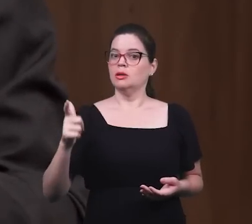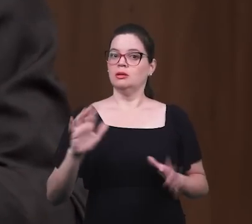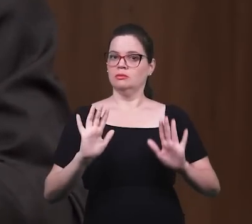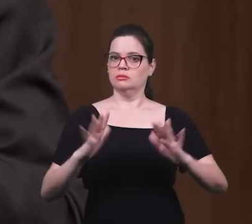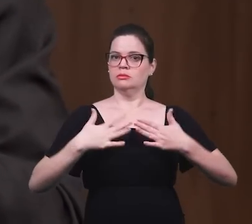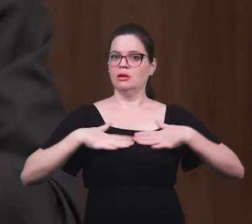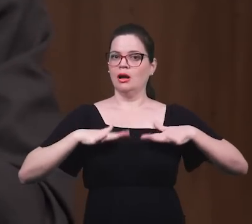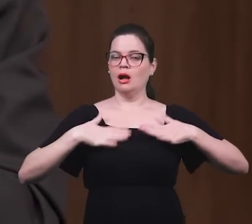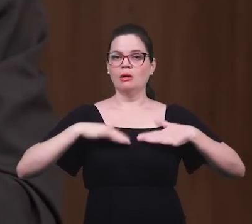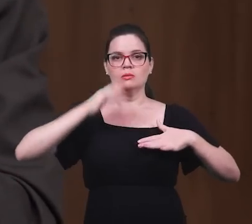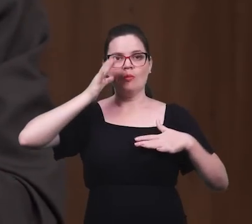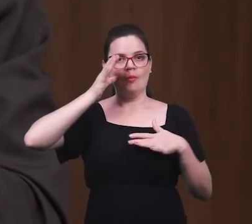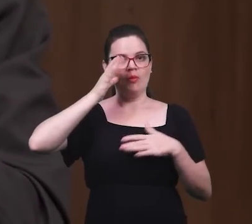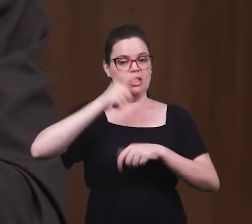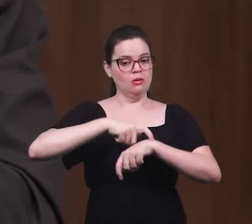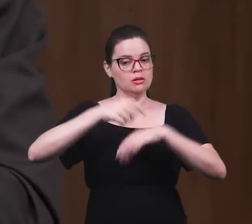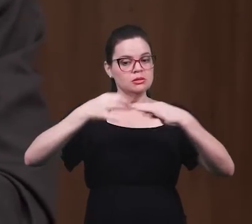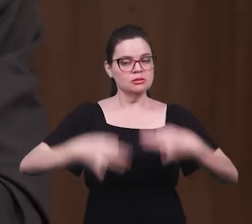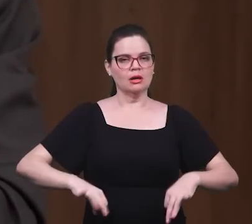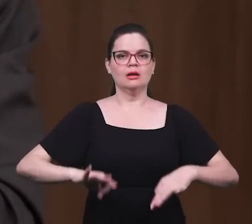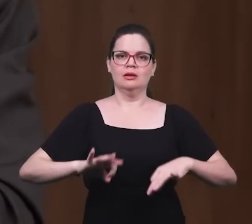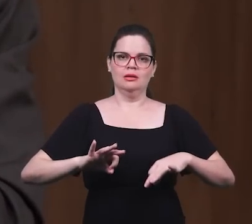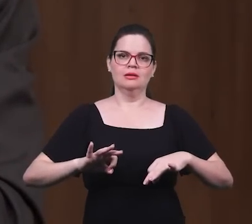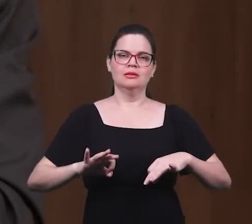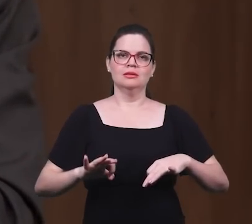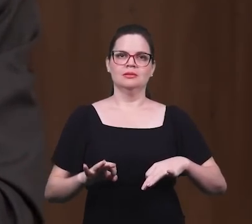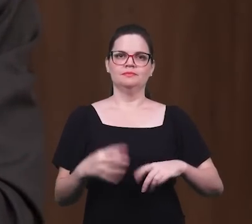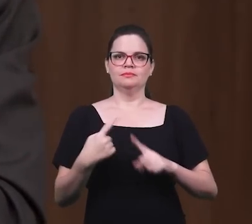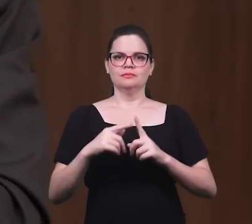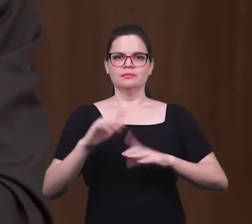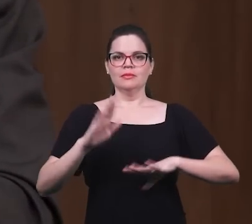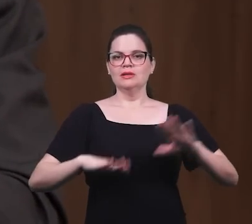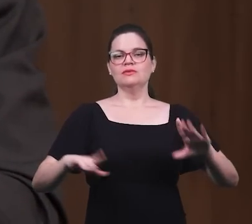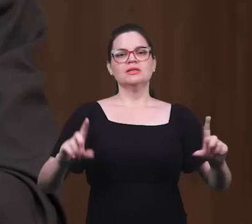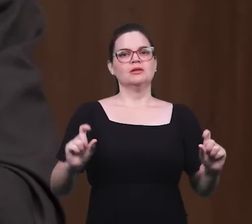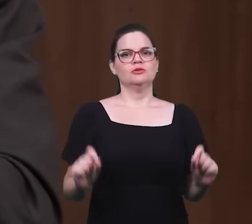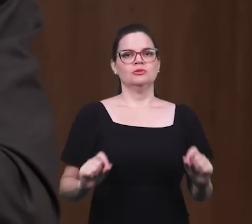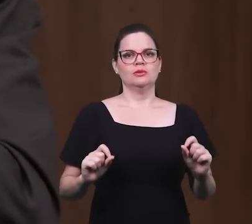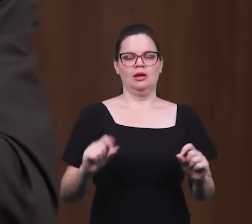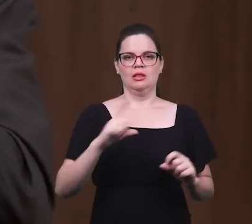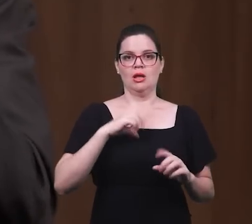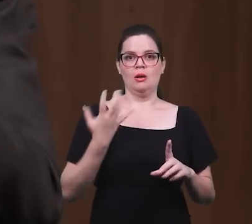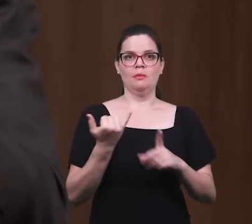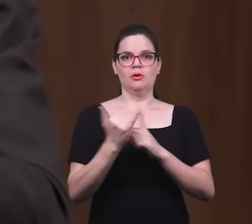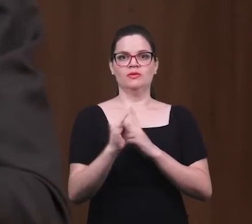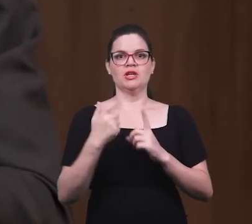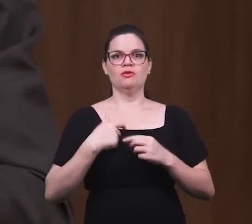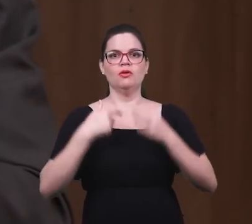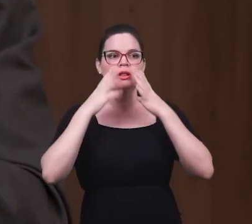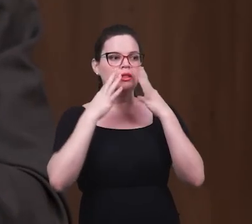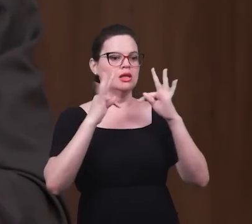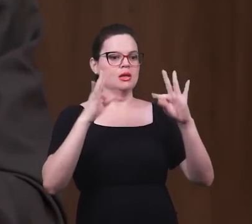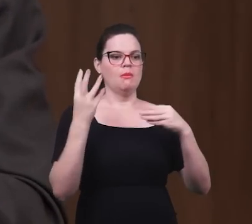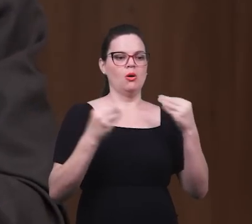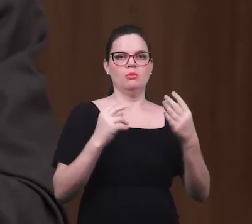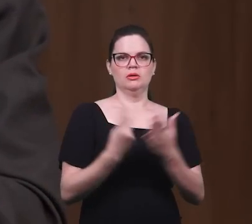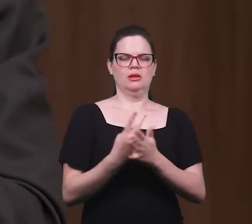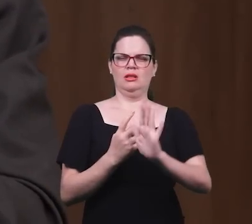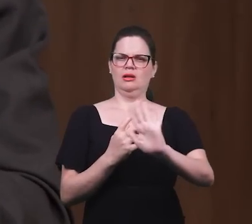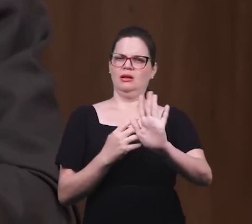Então, e às vezes, a gente acha, o irmão acha que tem uma profecia, eu vou dar um testemunho de acontecer.